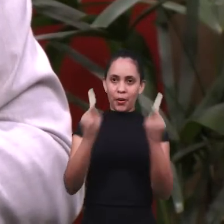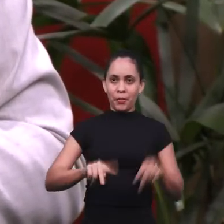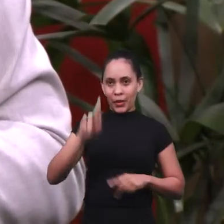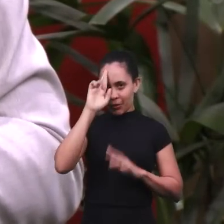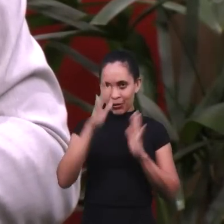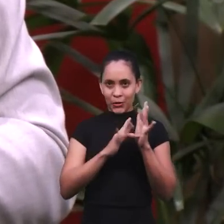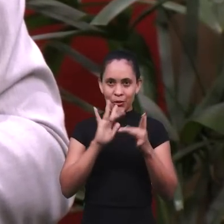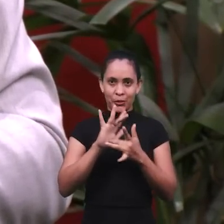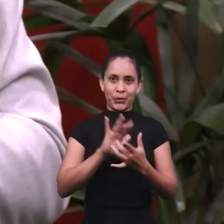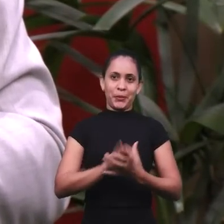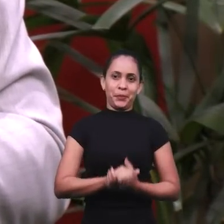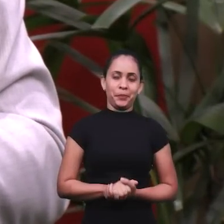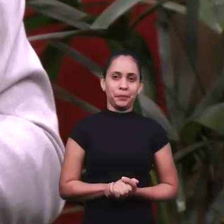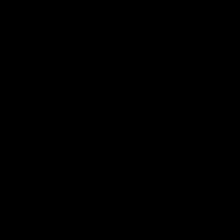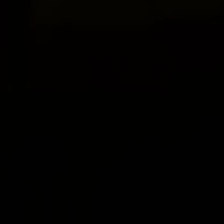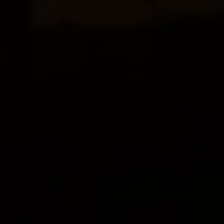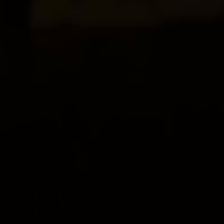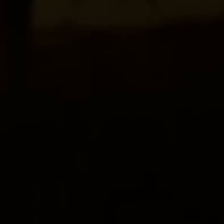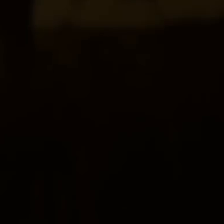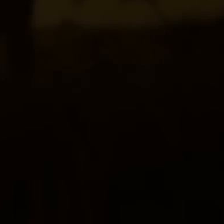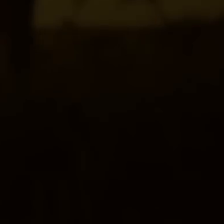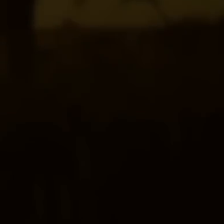família. A paz do Senhor Jesus.